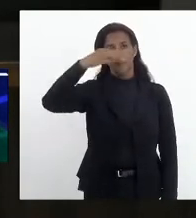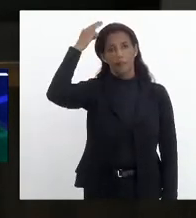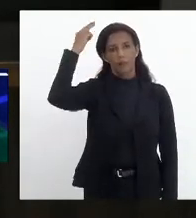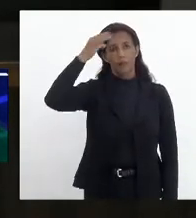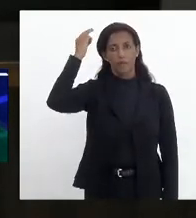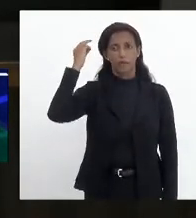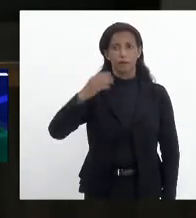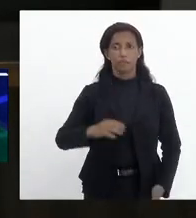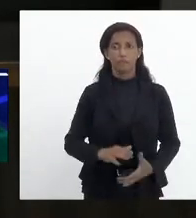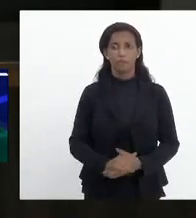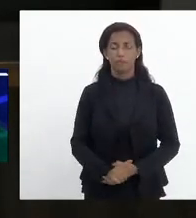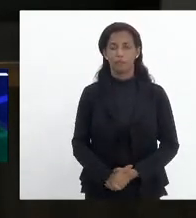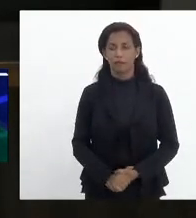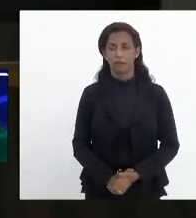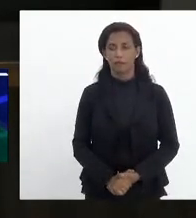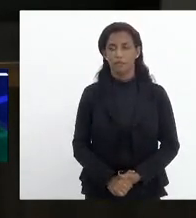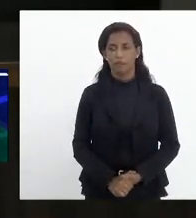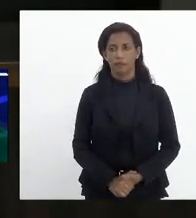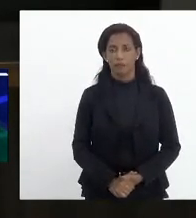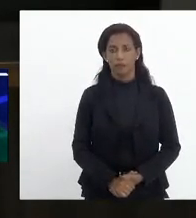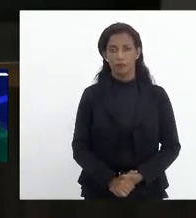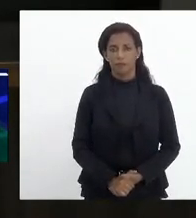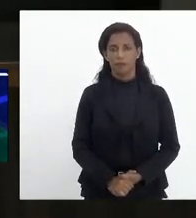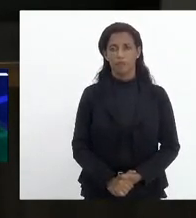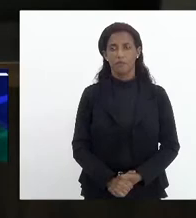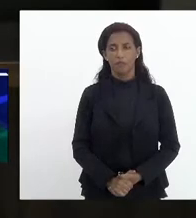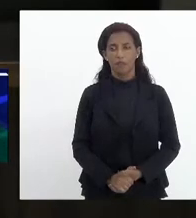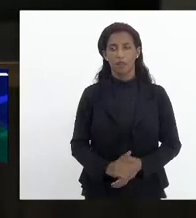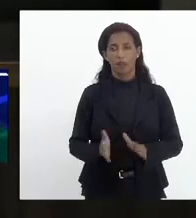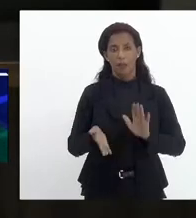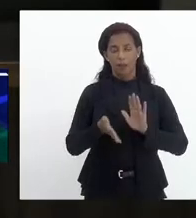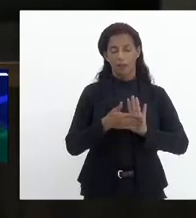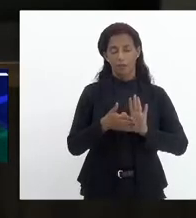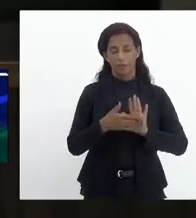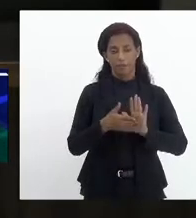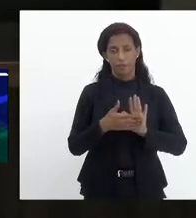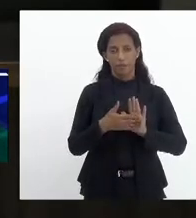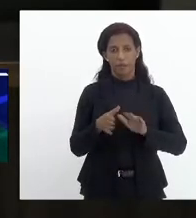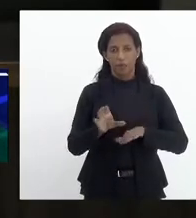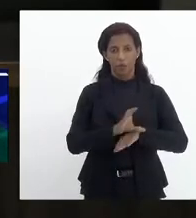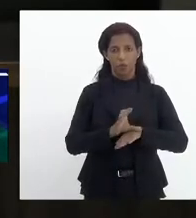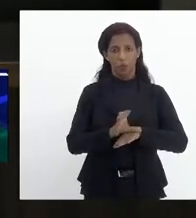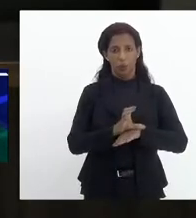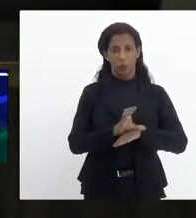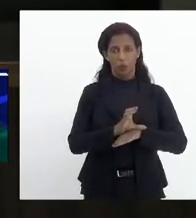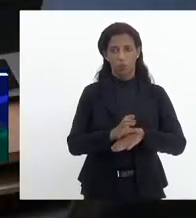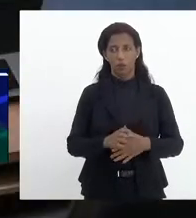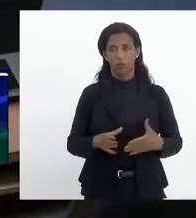Pacheco, para que possa emitir o parecer pela comissão.